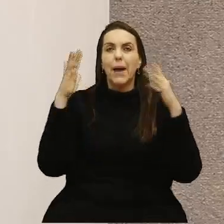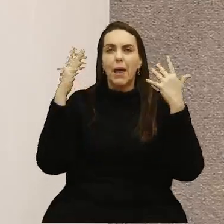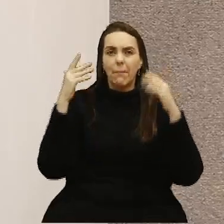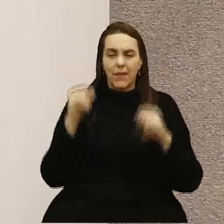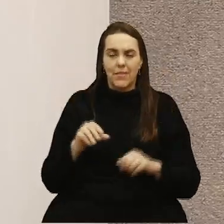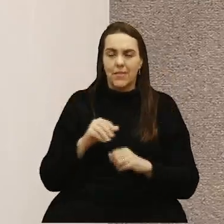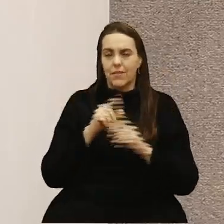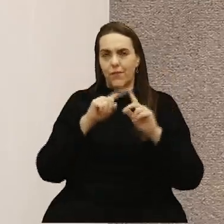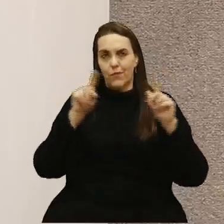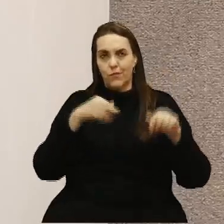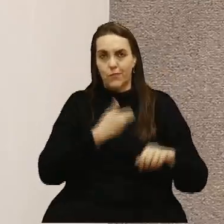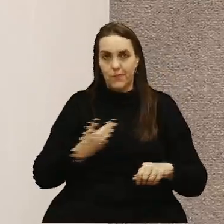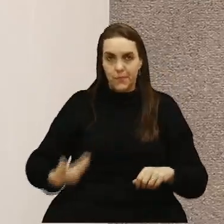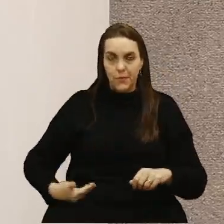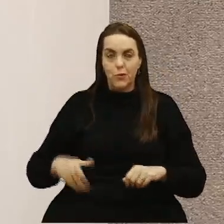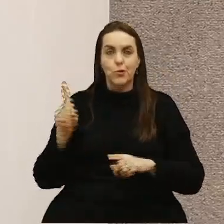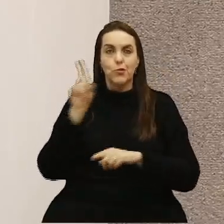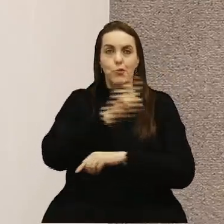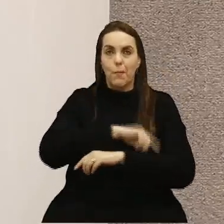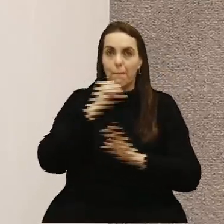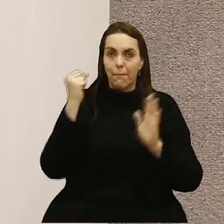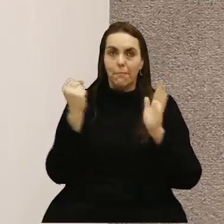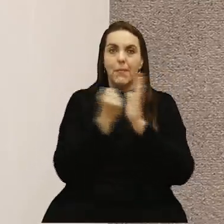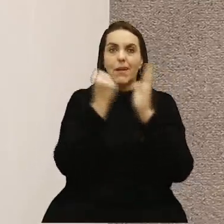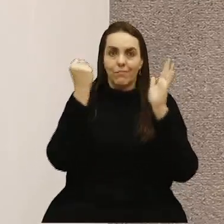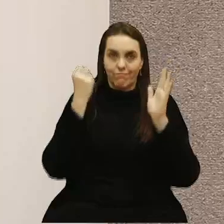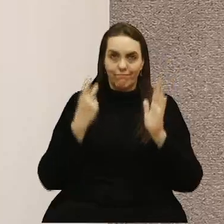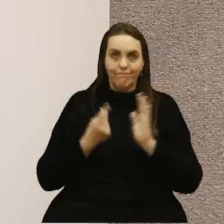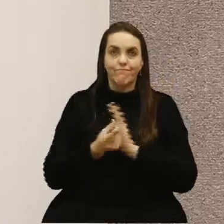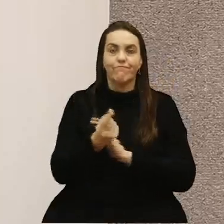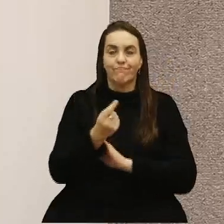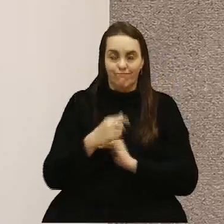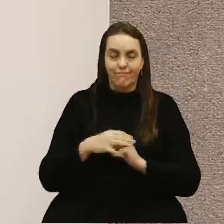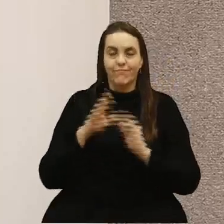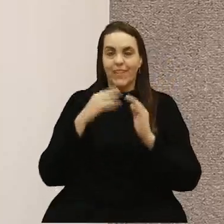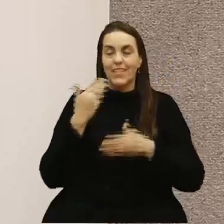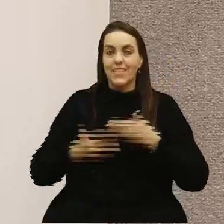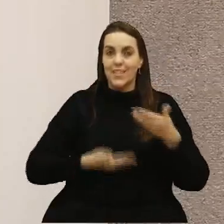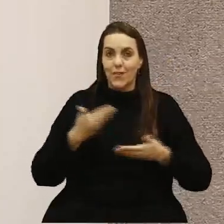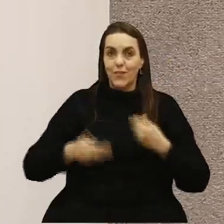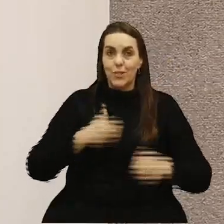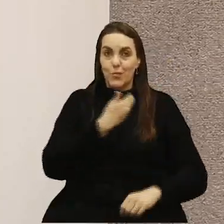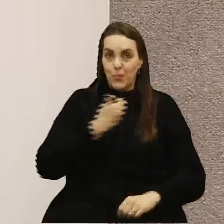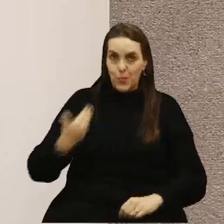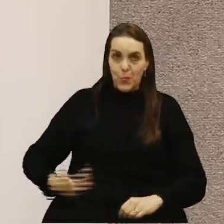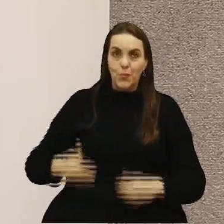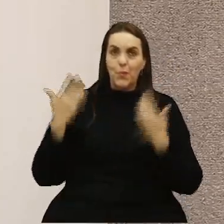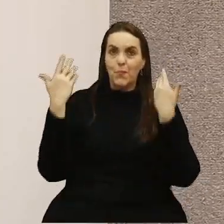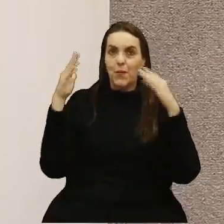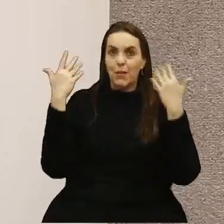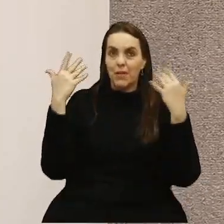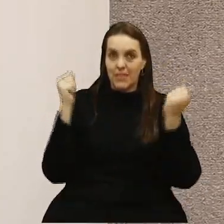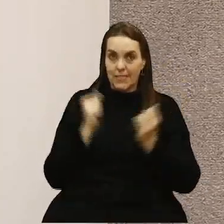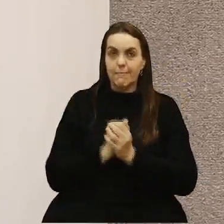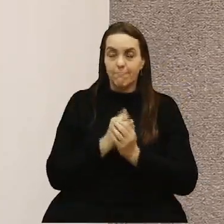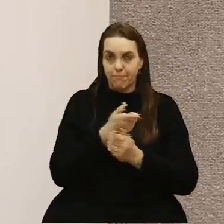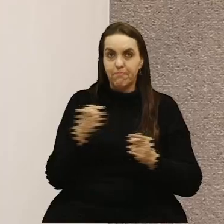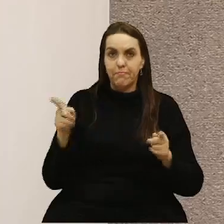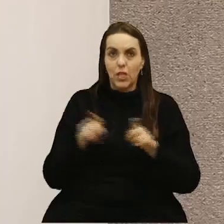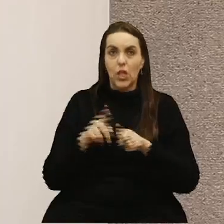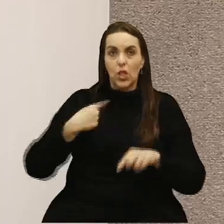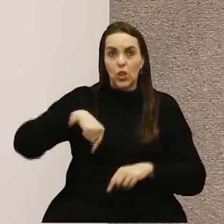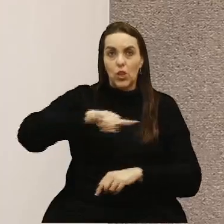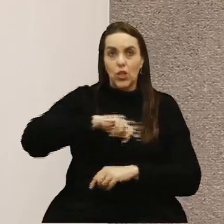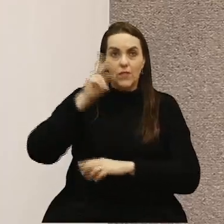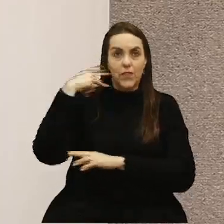vereadores por esse dia marcante, importante para o serviço público, parabenizar quem faz o serviço público acontecer na nossa cidade e, obviamente, nós como vereadores,